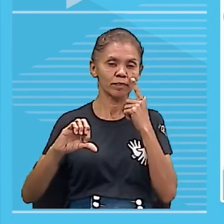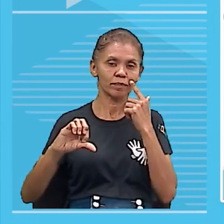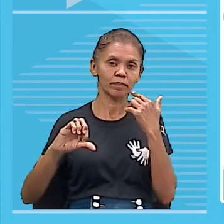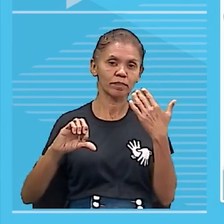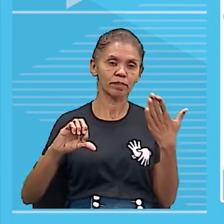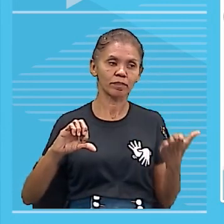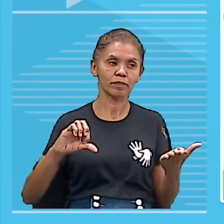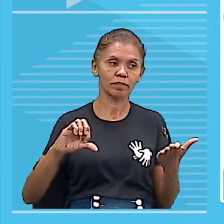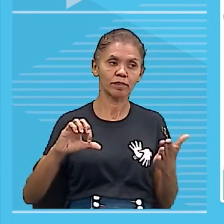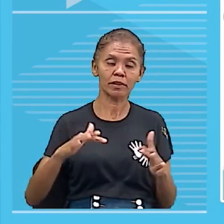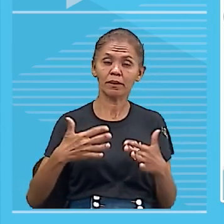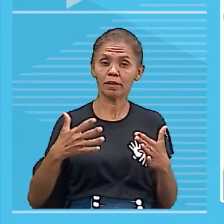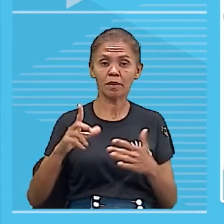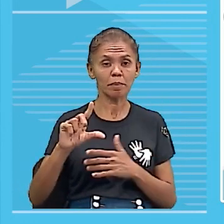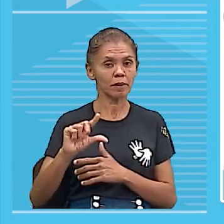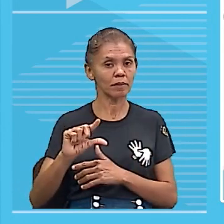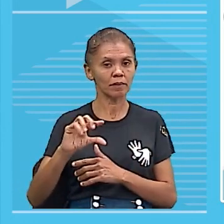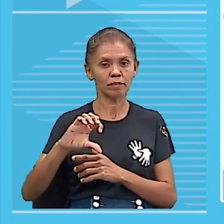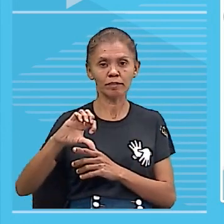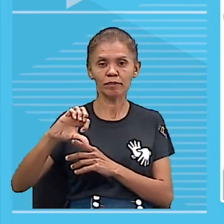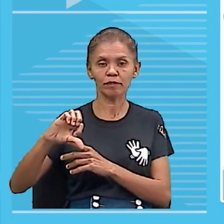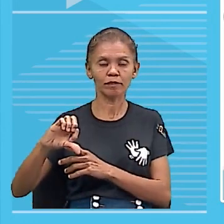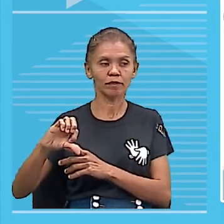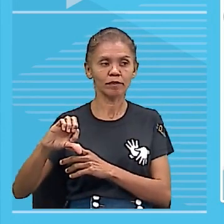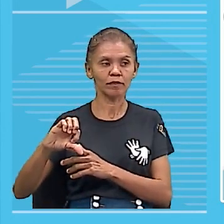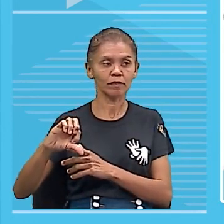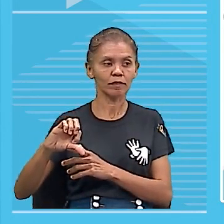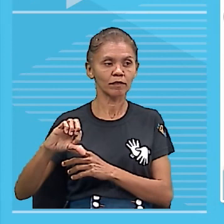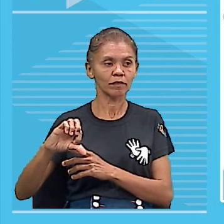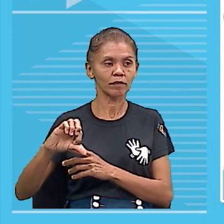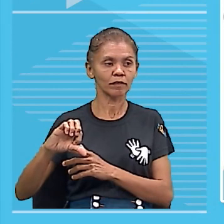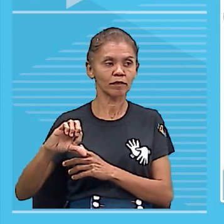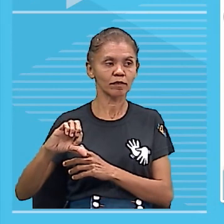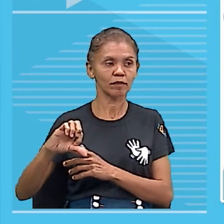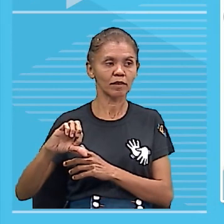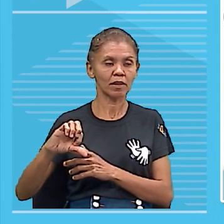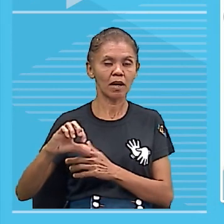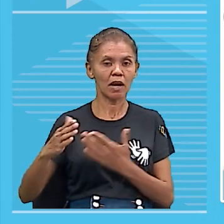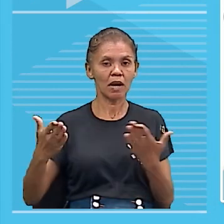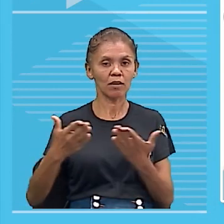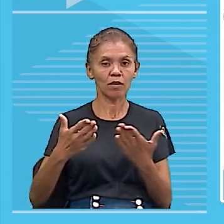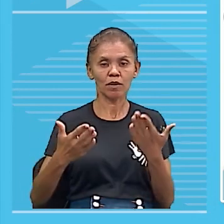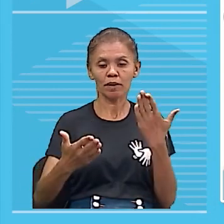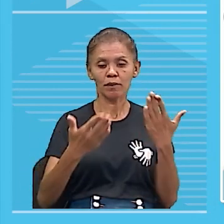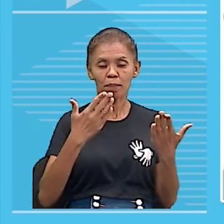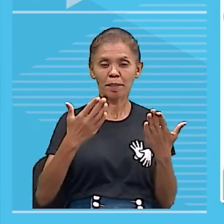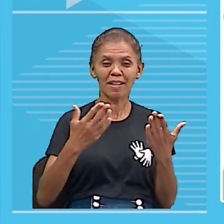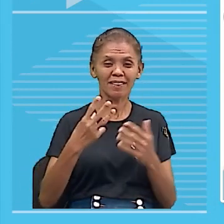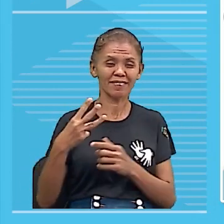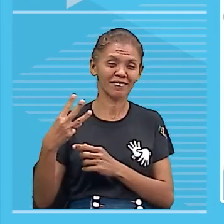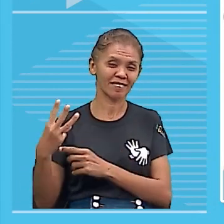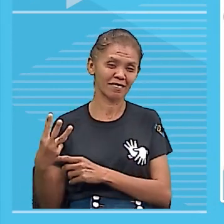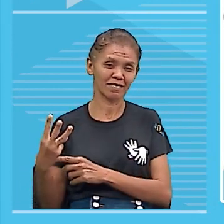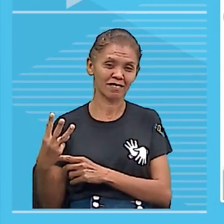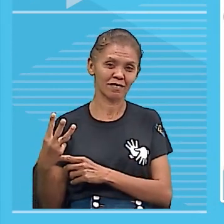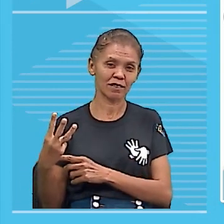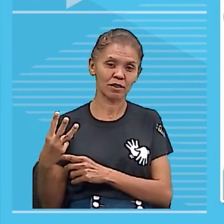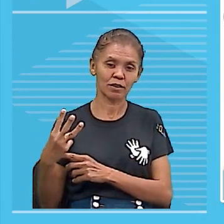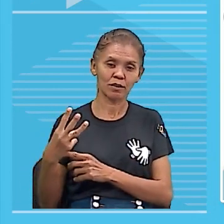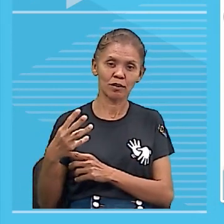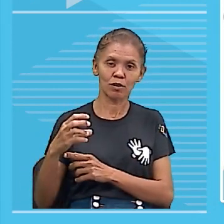eu tô menor é 9 se compara 9 com três o Três É menor né